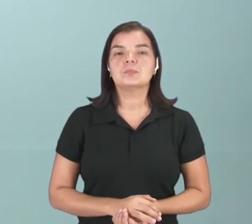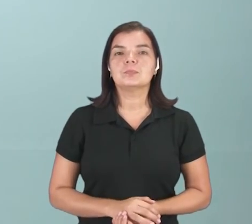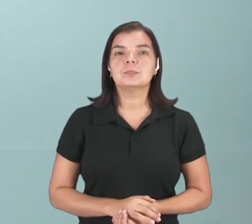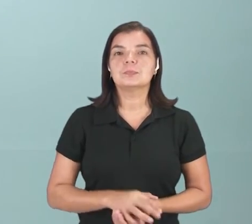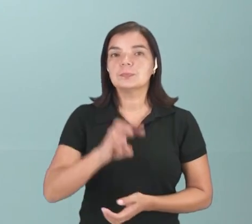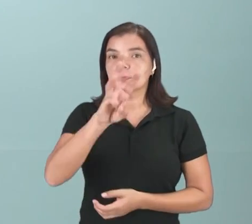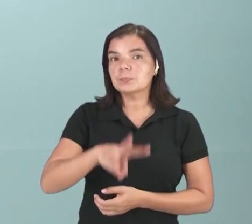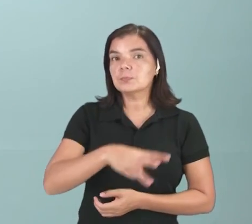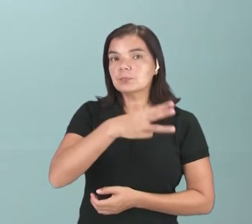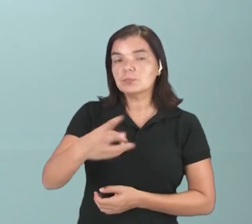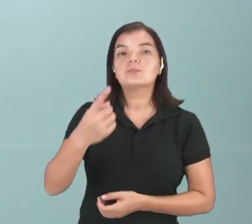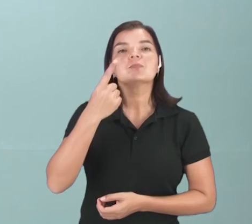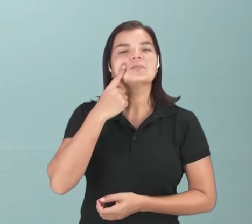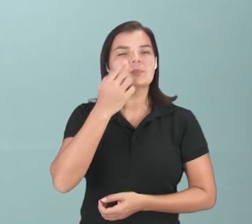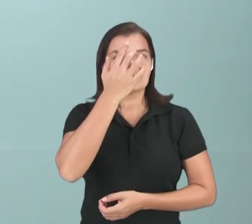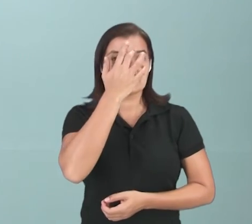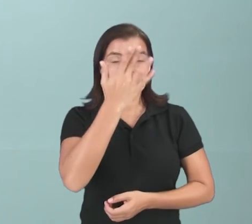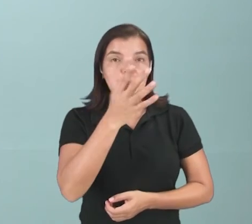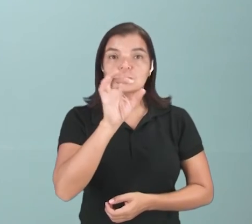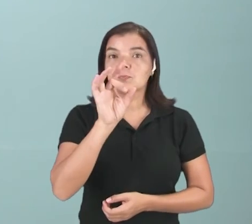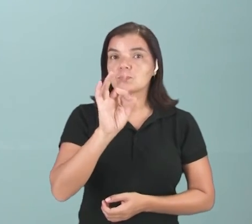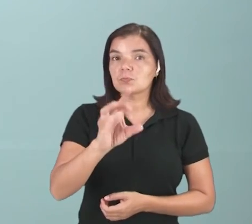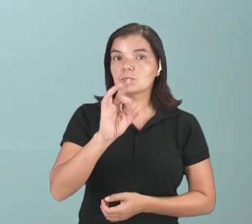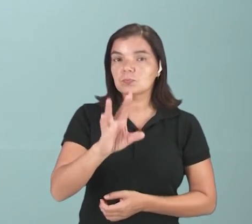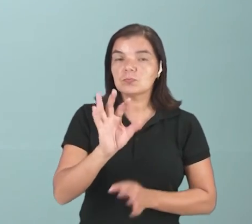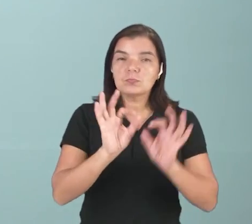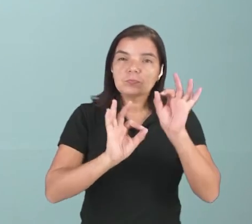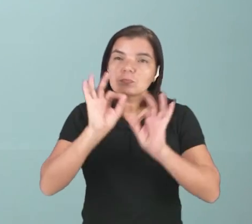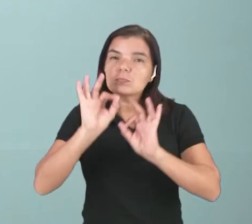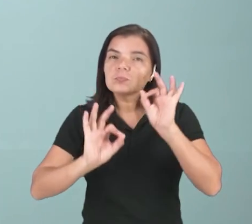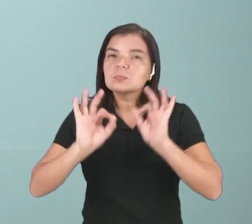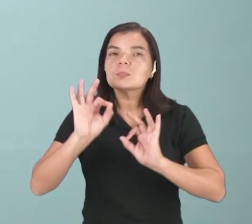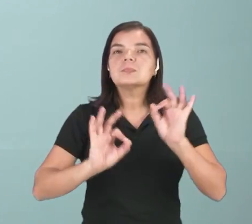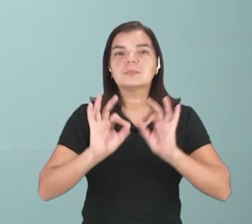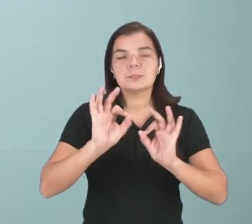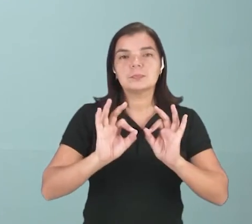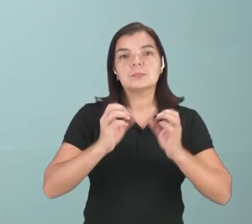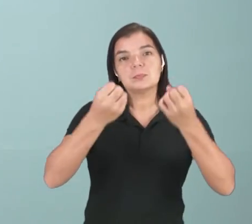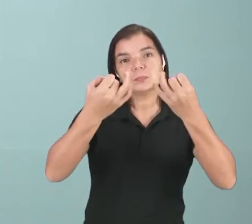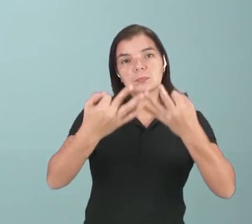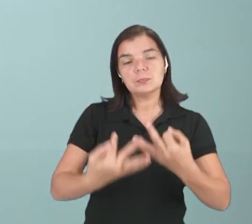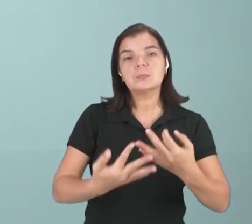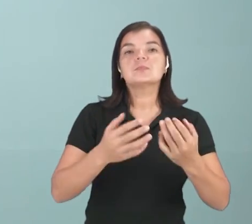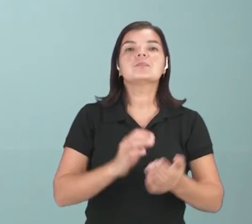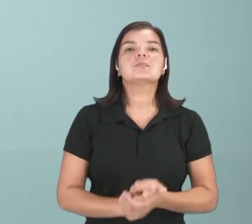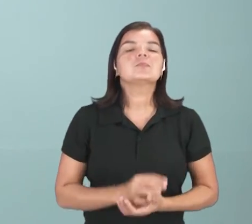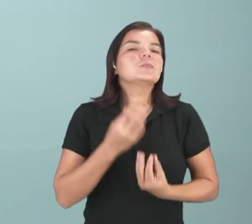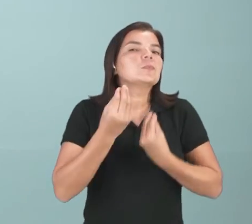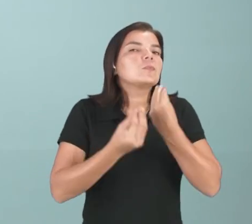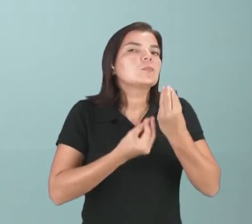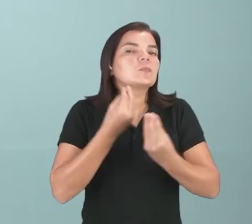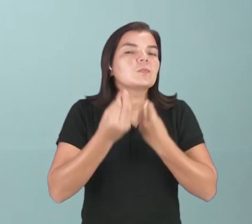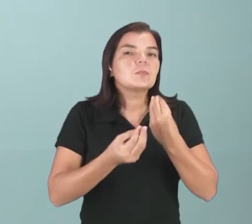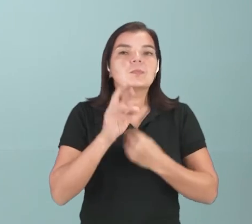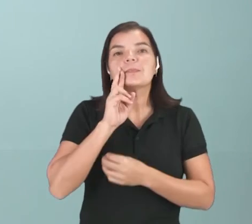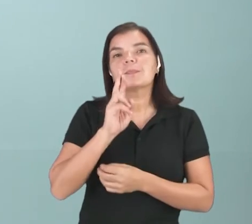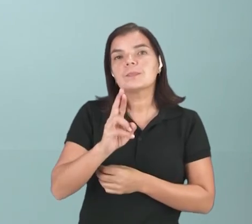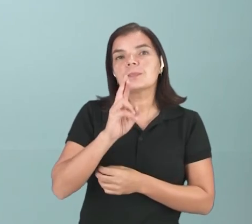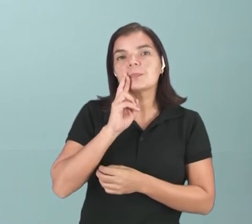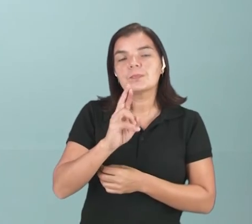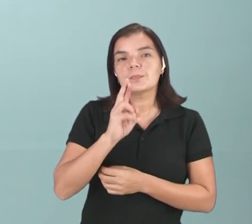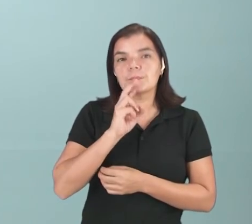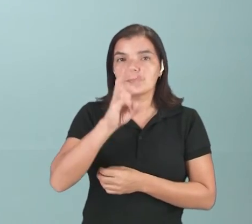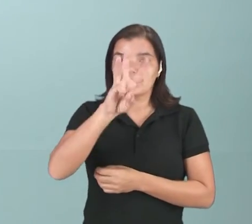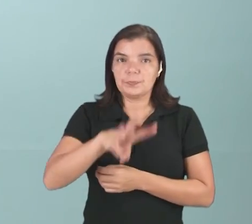da matriz. Você viu que é fácil, só basta ter organização do conceito e como operacionalizar